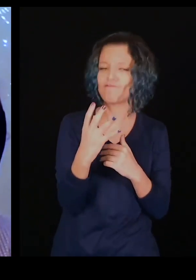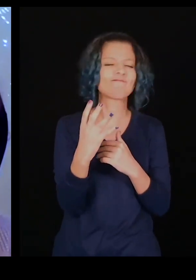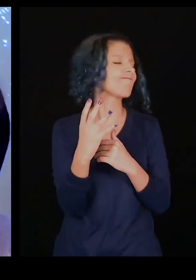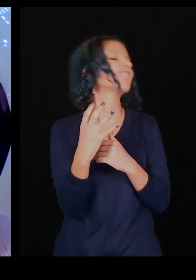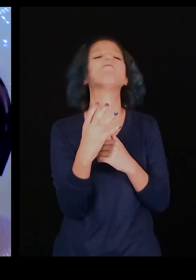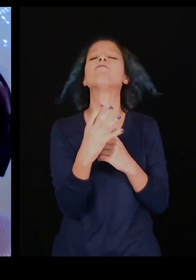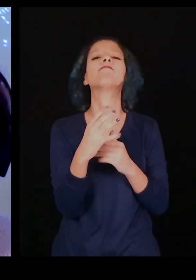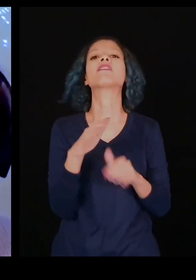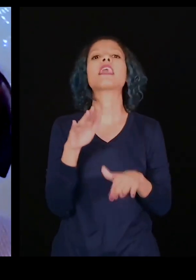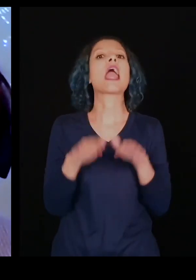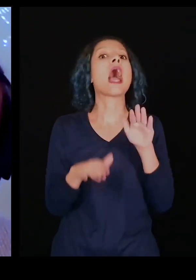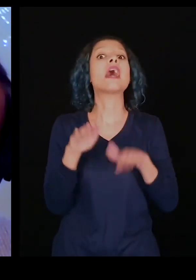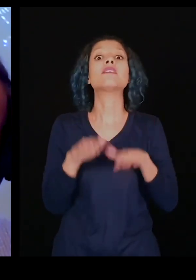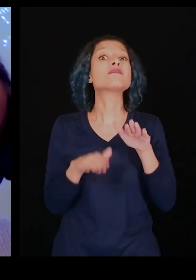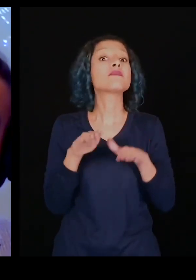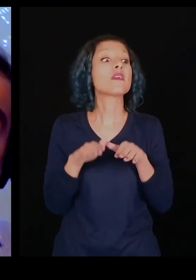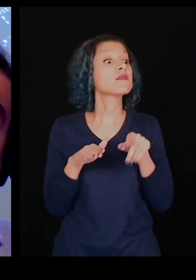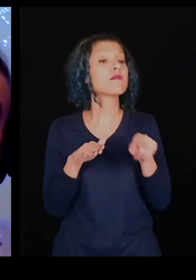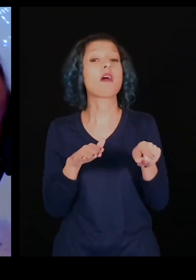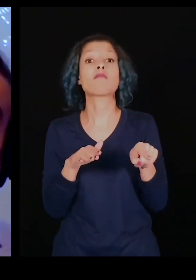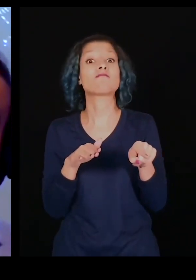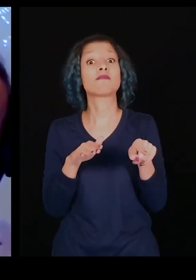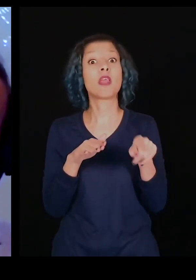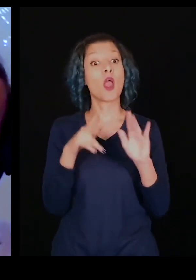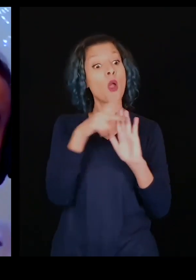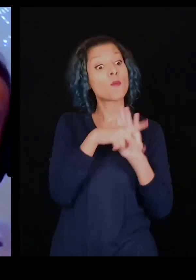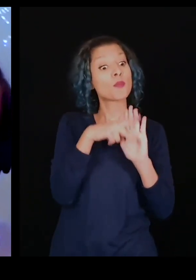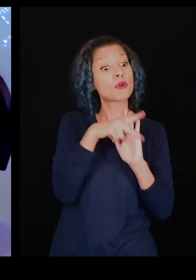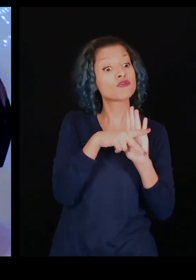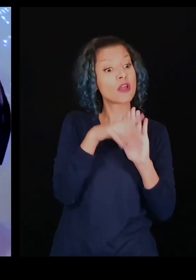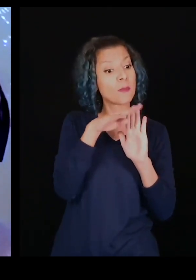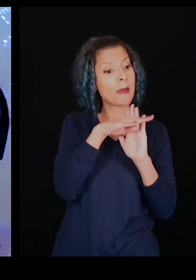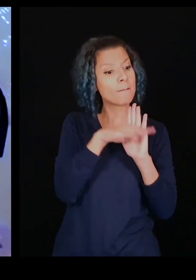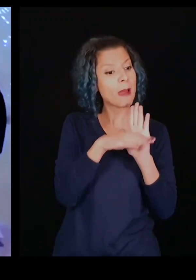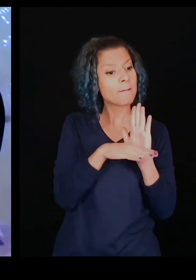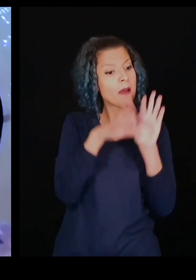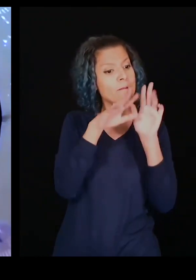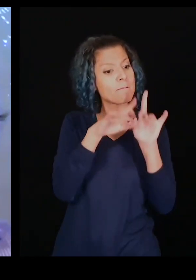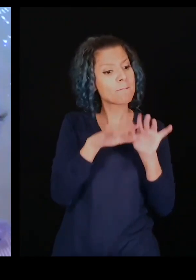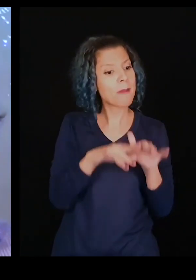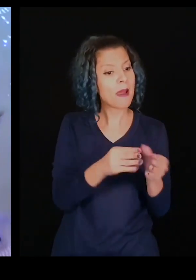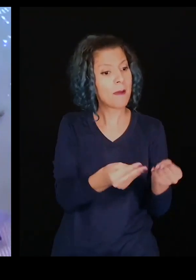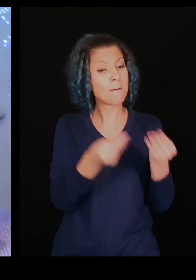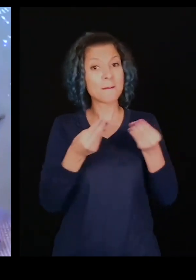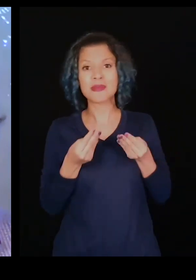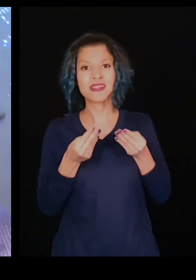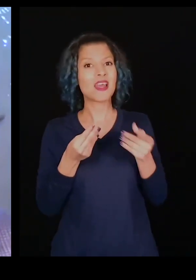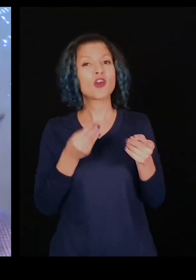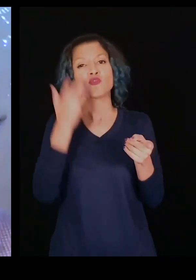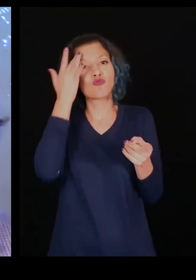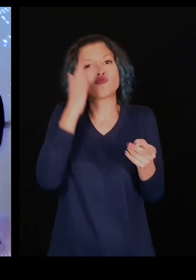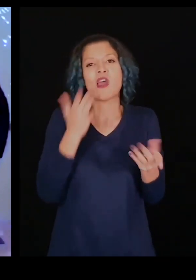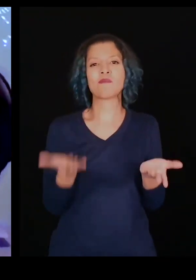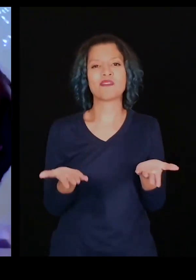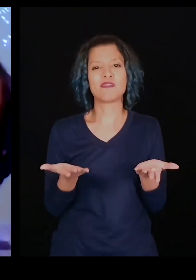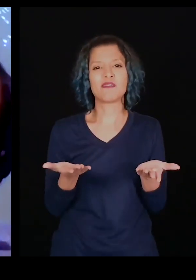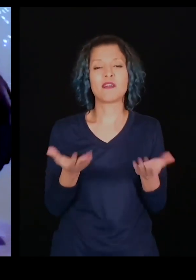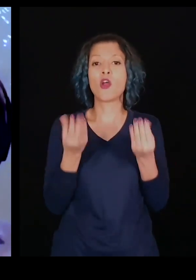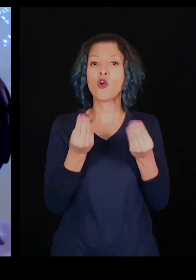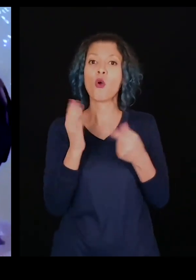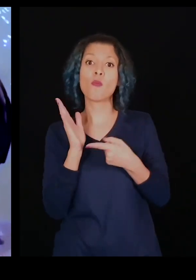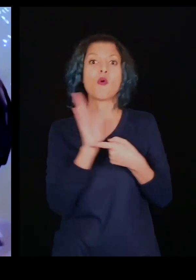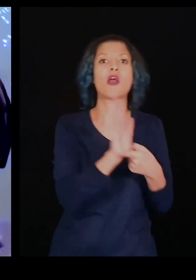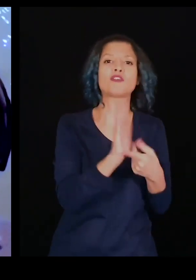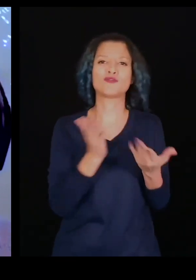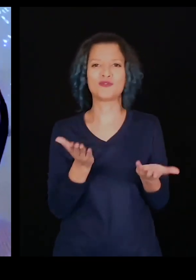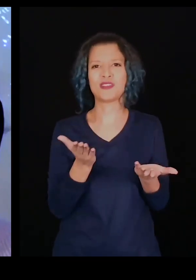nem ainda o aprendizado de formatar projeto para nos apresentar. Verdade. Então, como é que eu vou ajudar nessas